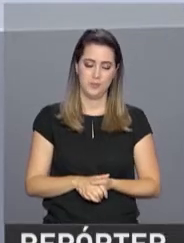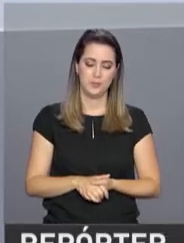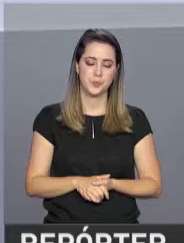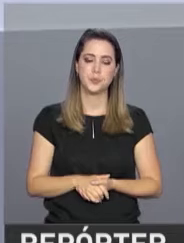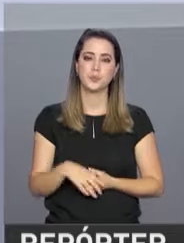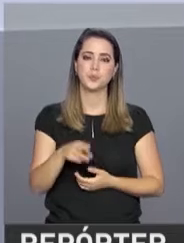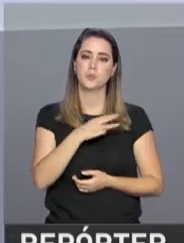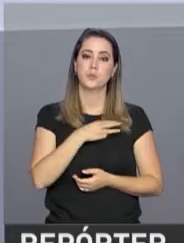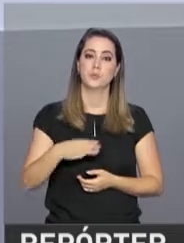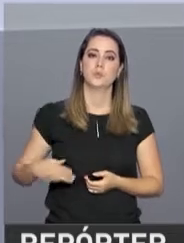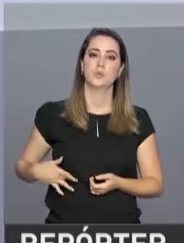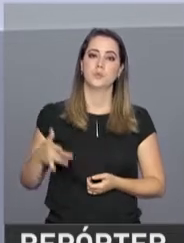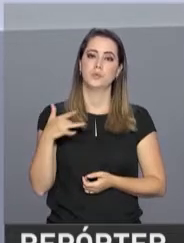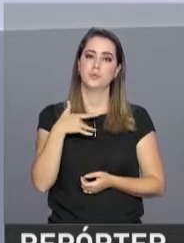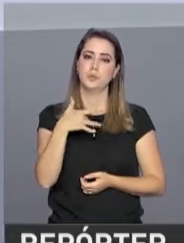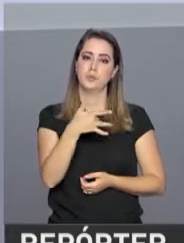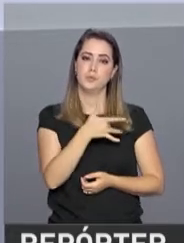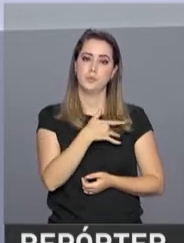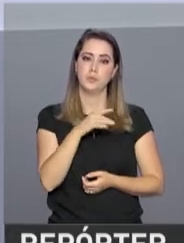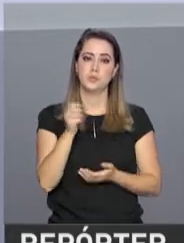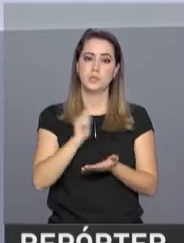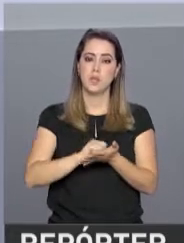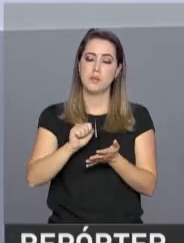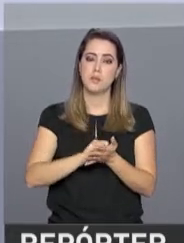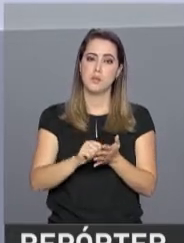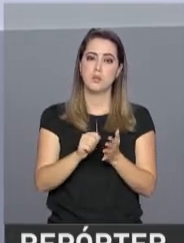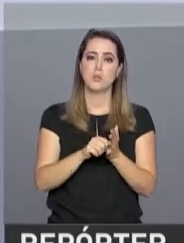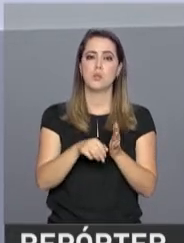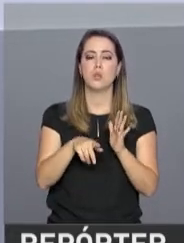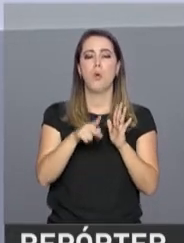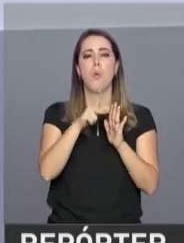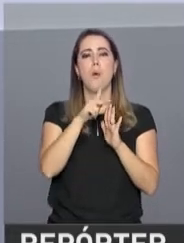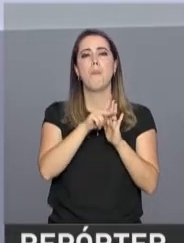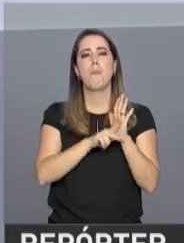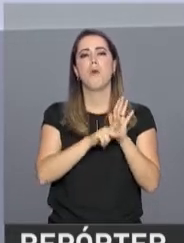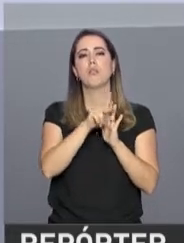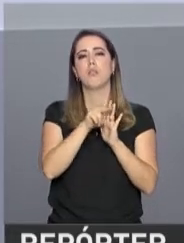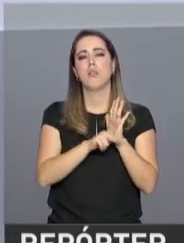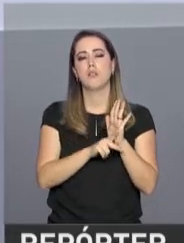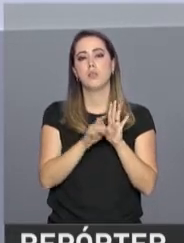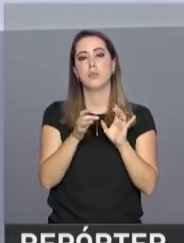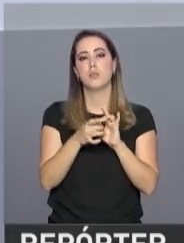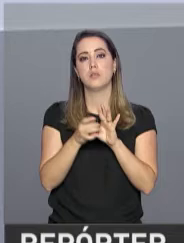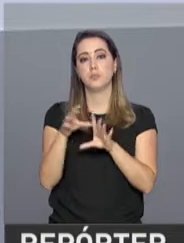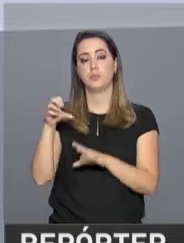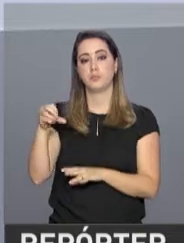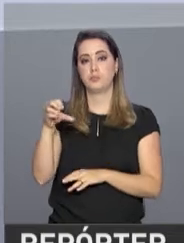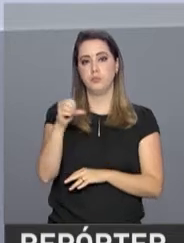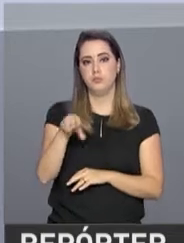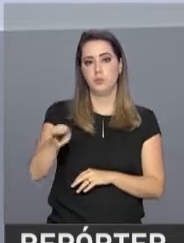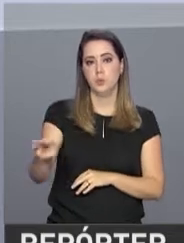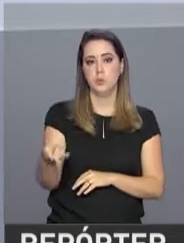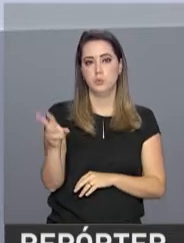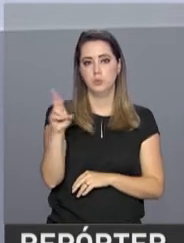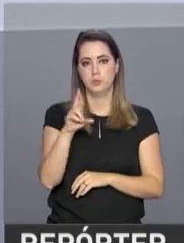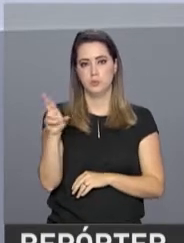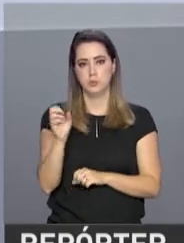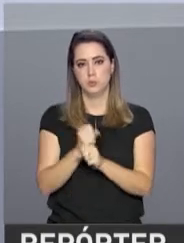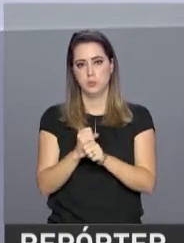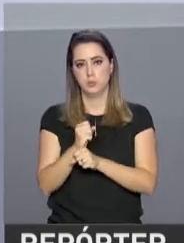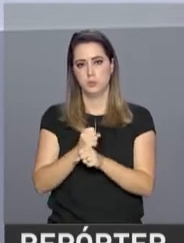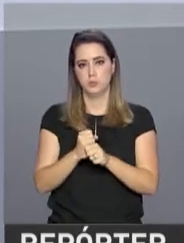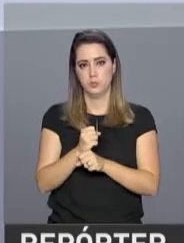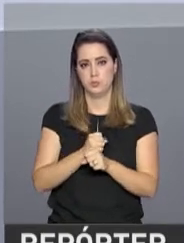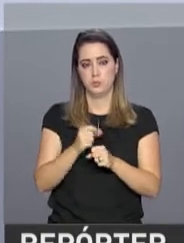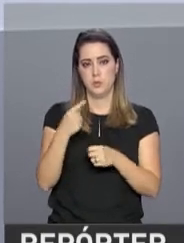O ministro da Saúde, Gilberto Ock, assinou uma portaria para a liberação de R$ 99 milhões por ano para a saúde